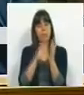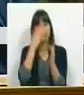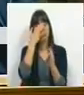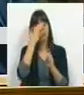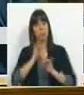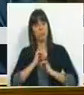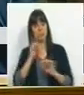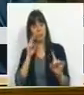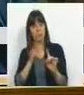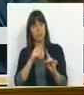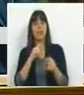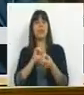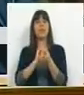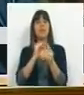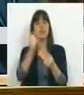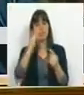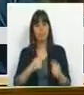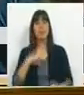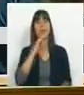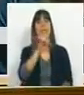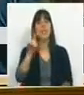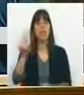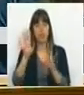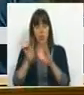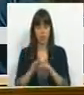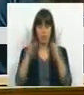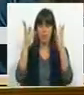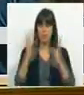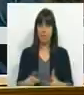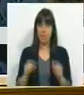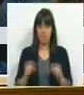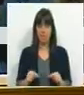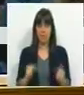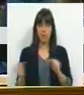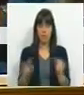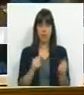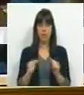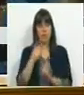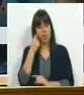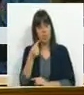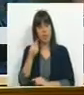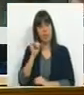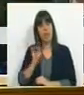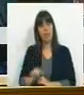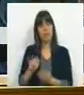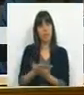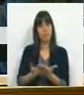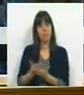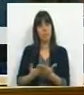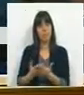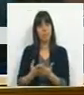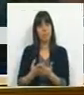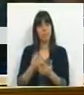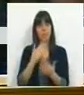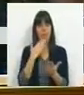vista e coloque algumas questões. O orçamento que hoje discutimos na especialidade dá